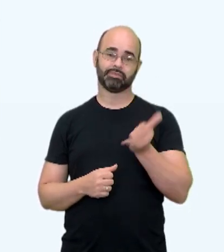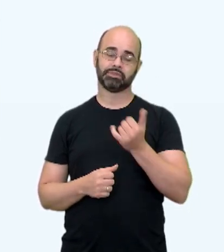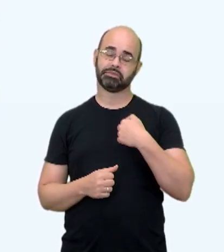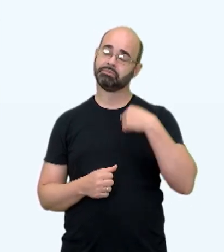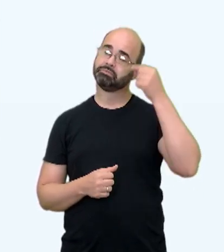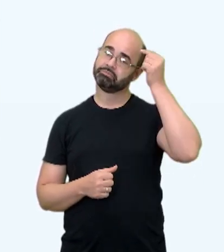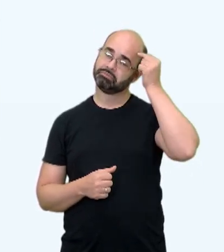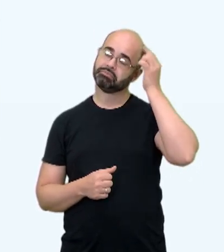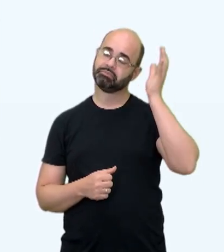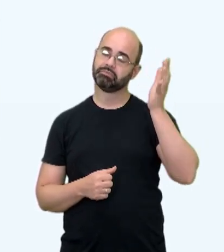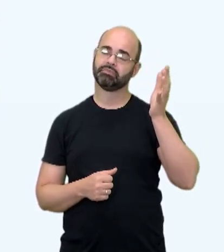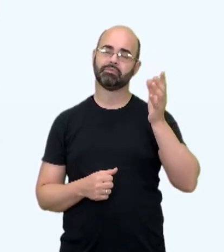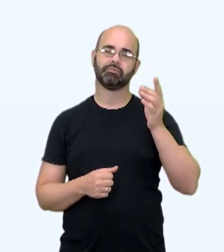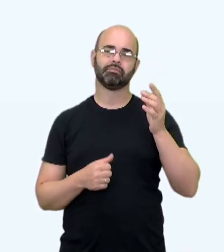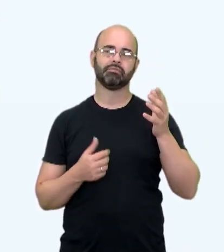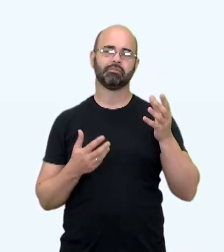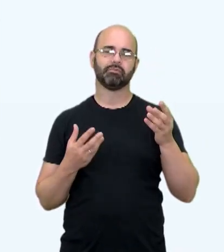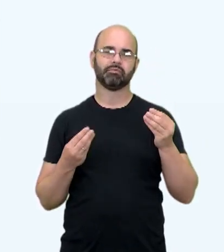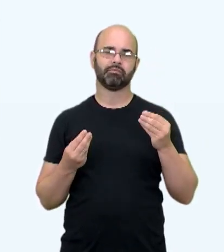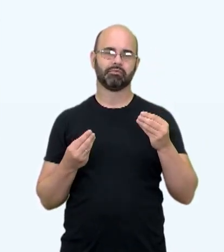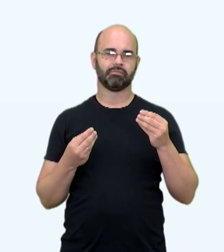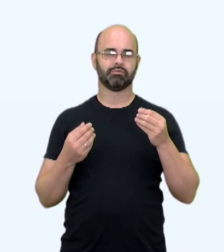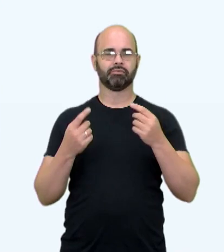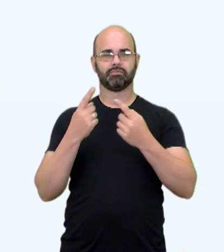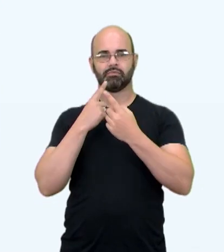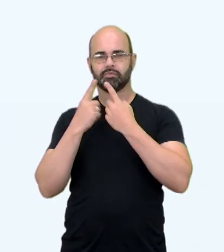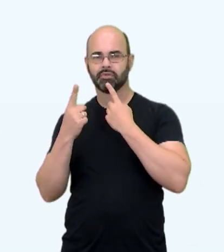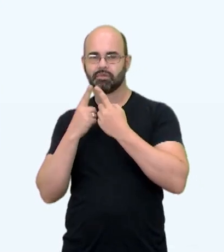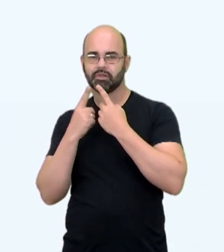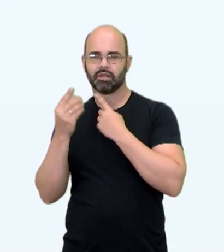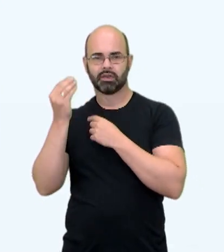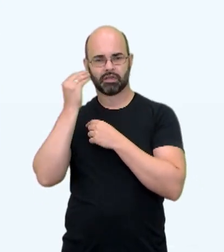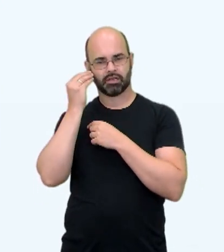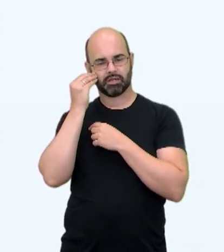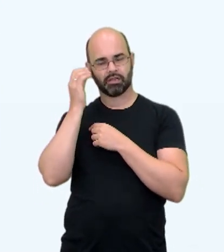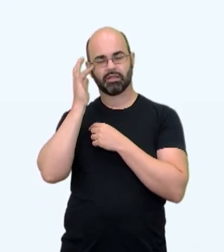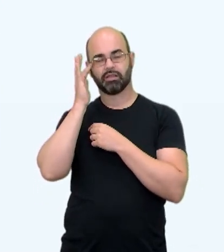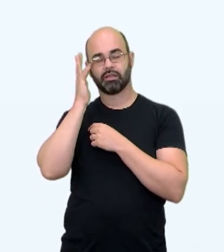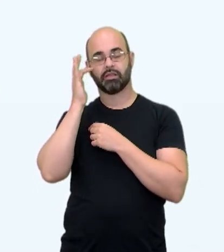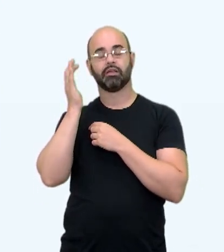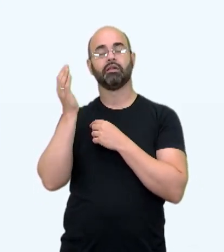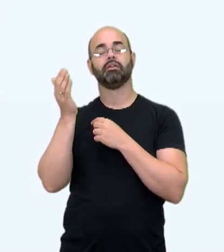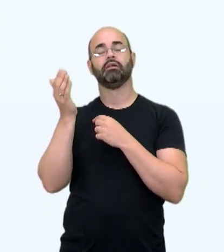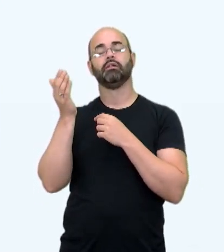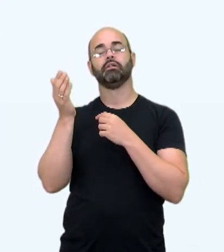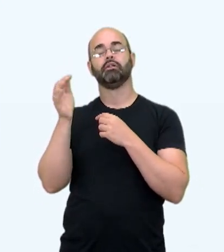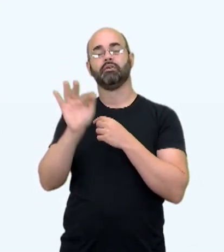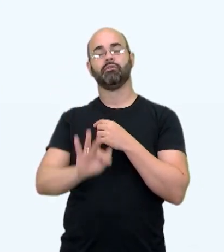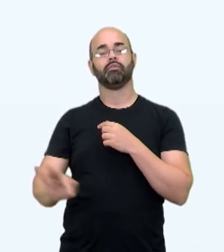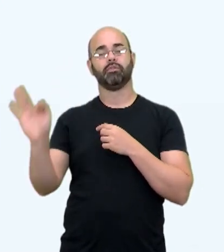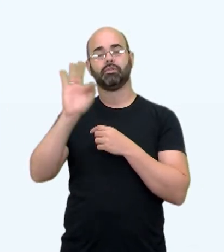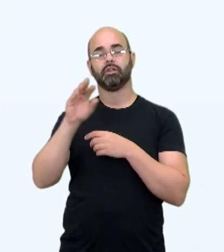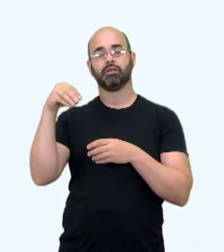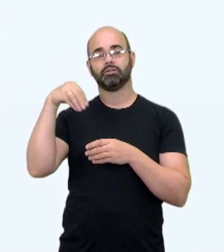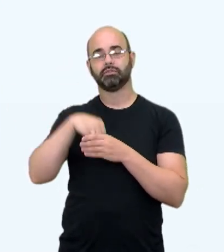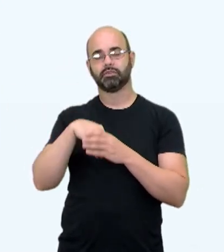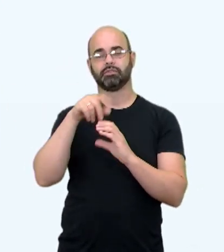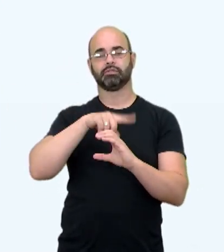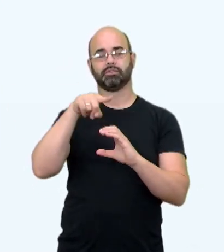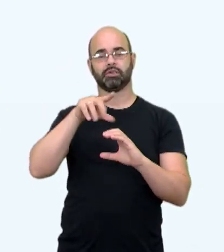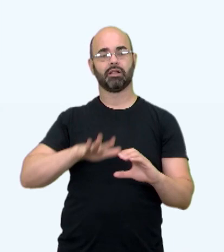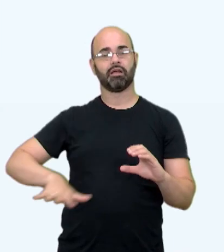tudo, de estreitar o diálogo dentro da academia, dentro das diversas áreas